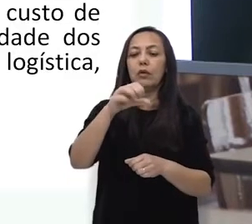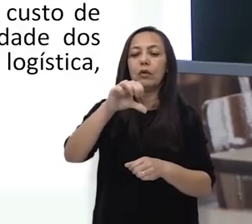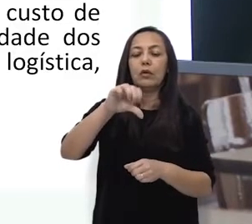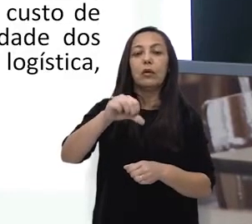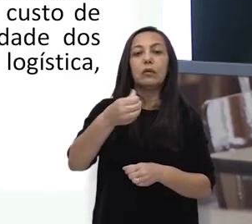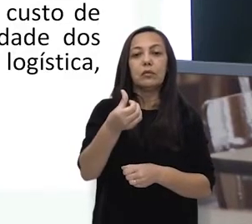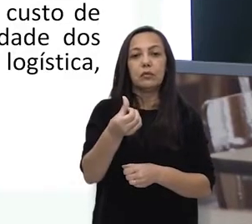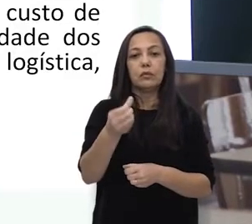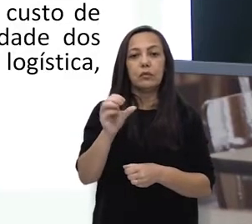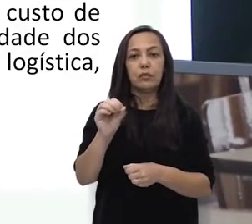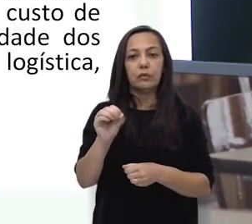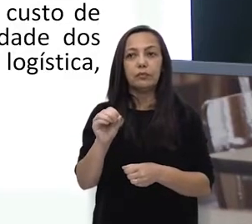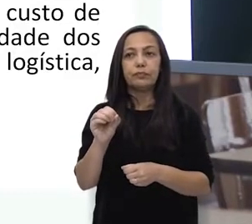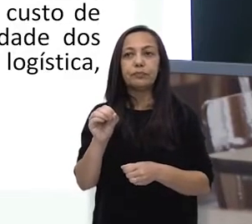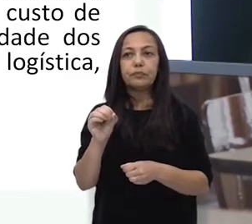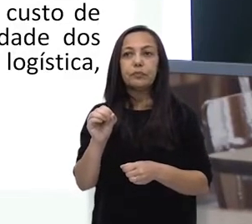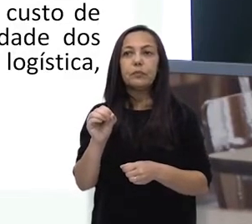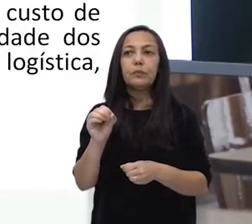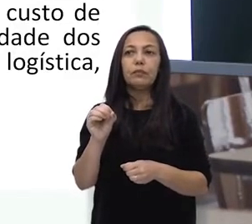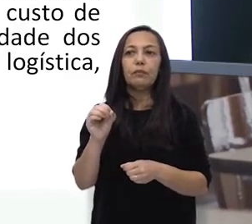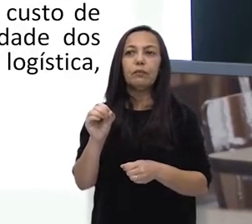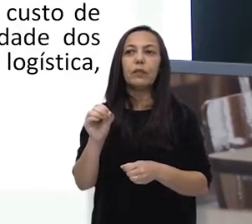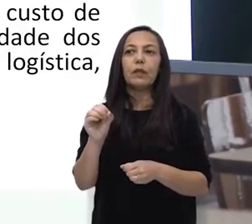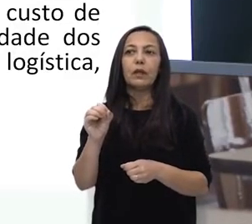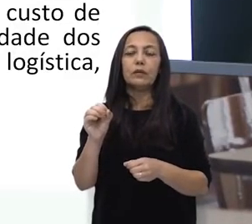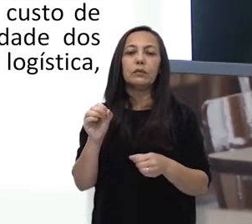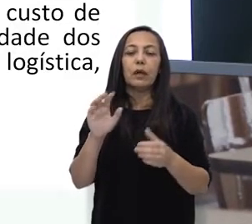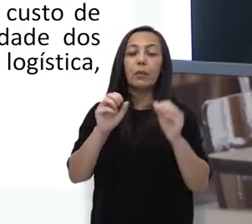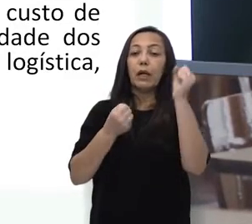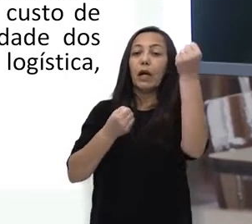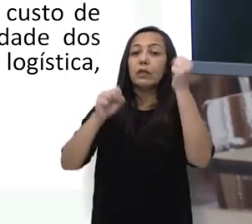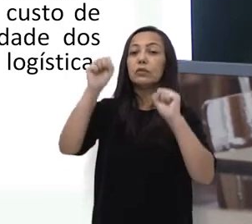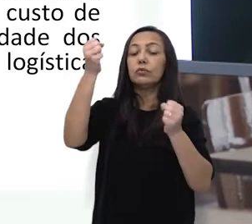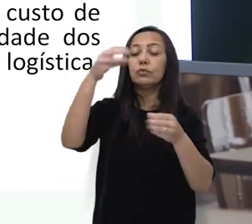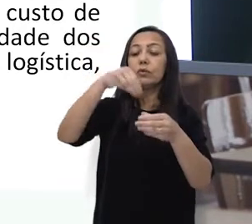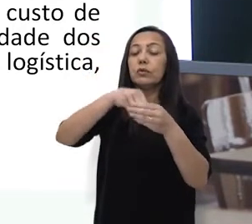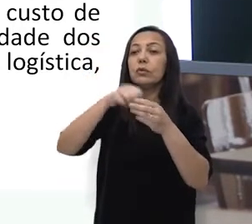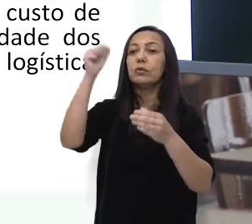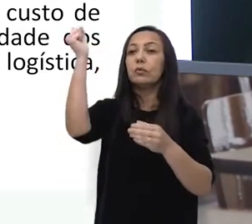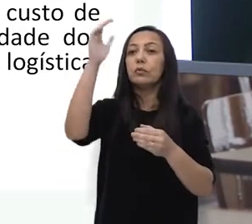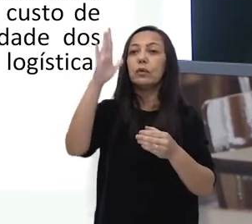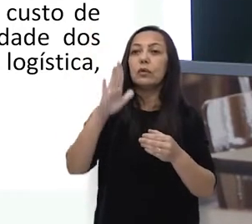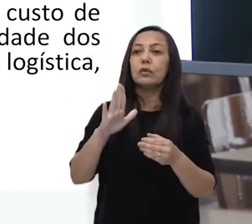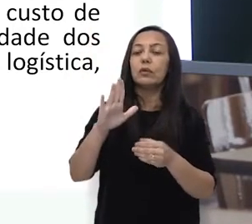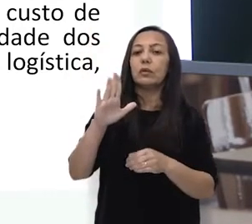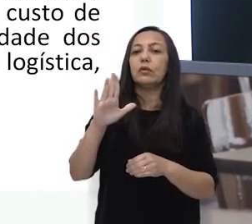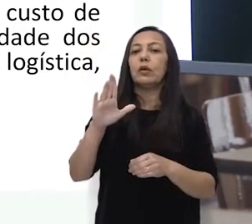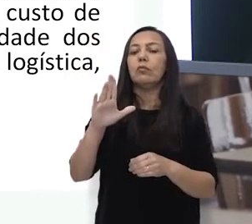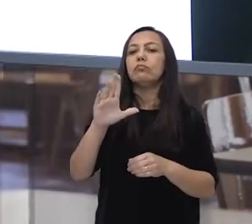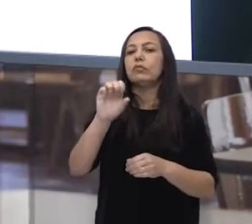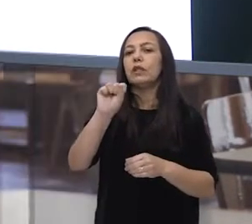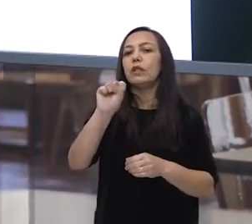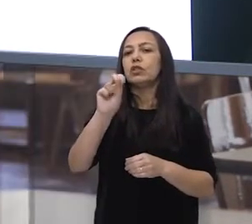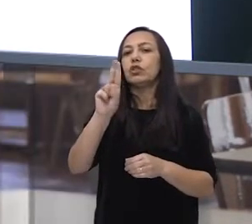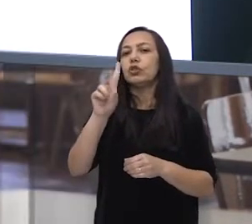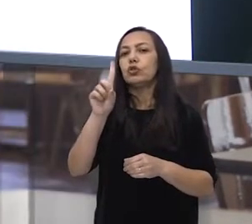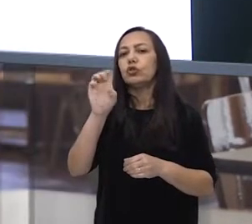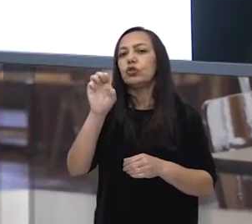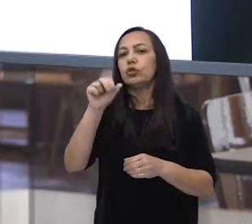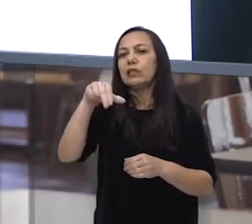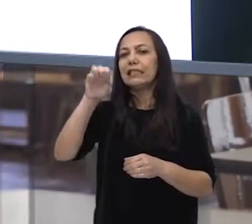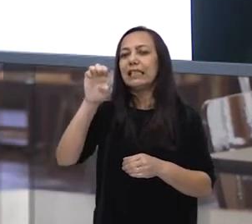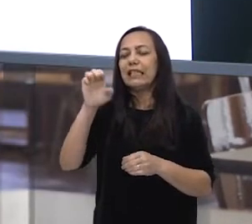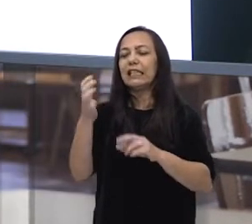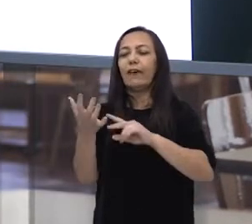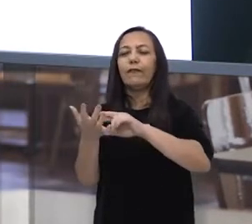60, medidas dispersas para a indústria do Brasil. Sudam, como eu falei, Sudam, Sudene, Sudec e